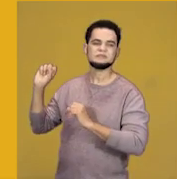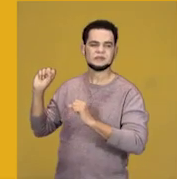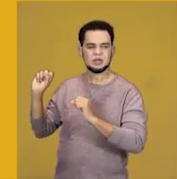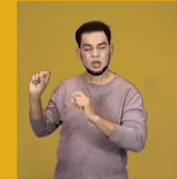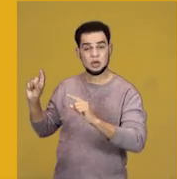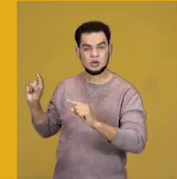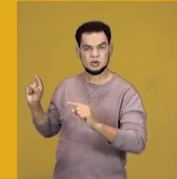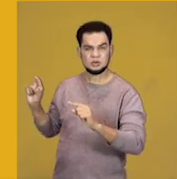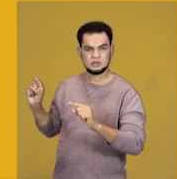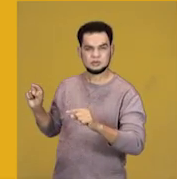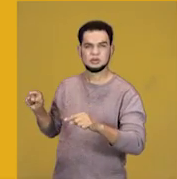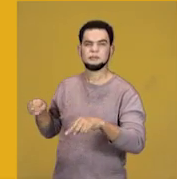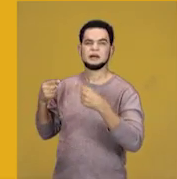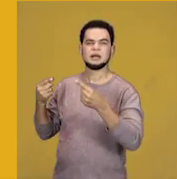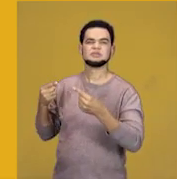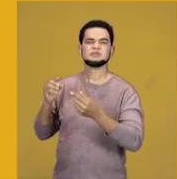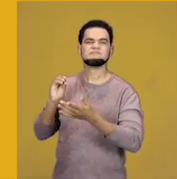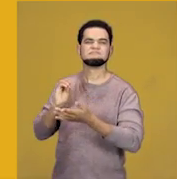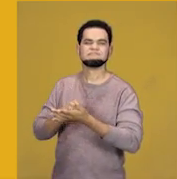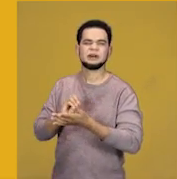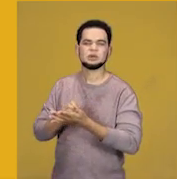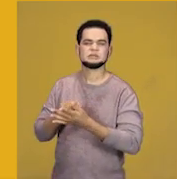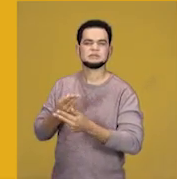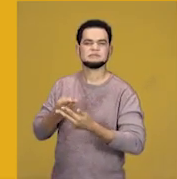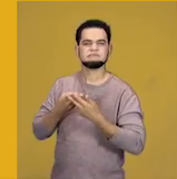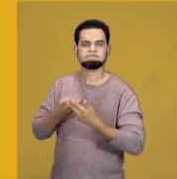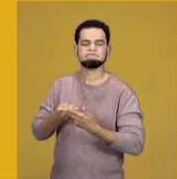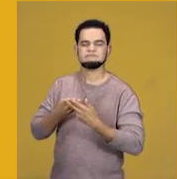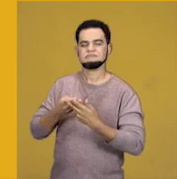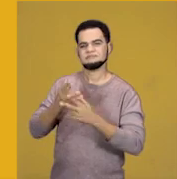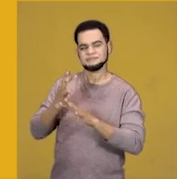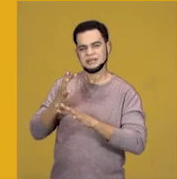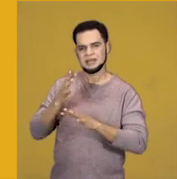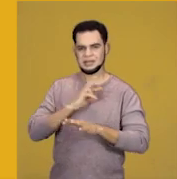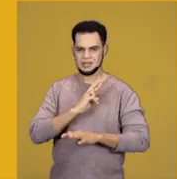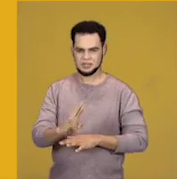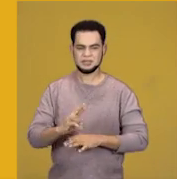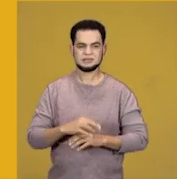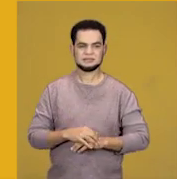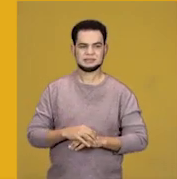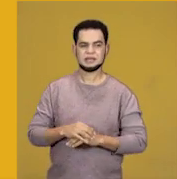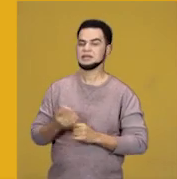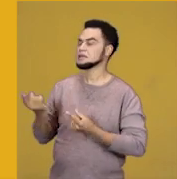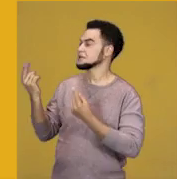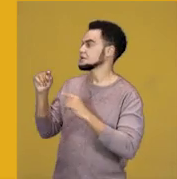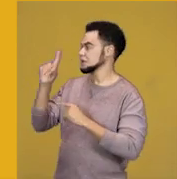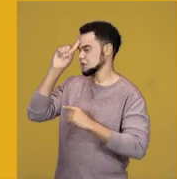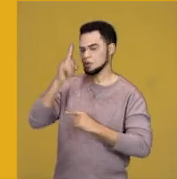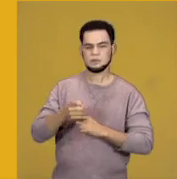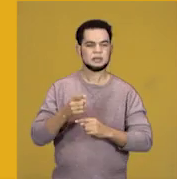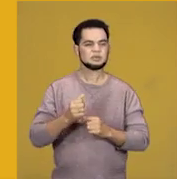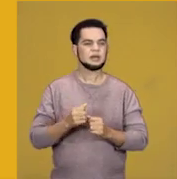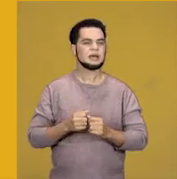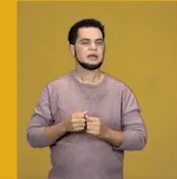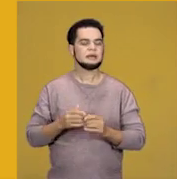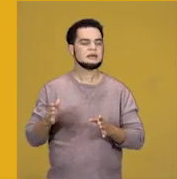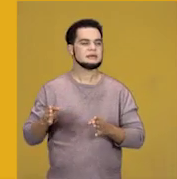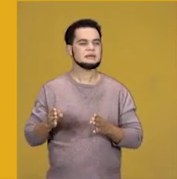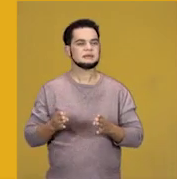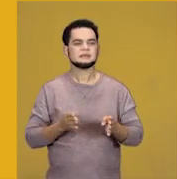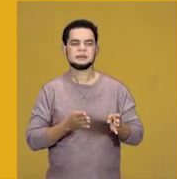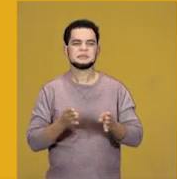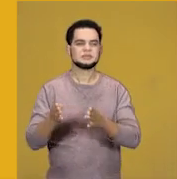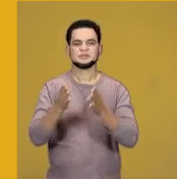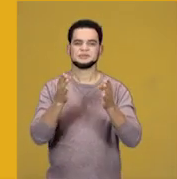combate à intolerância religiosa, e eu tenho o comando que é caminhos.